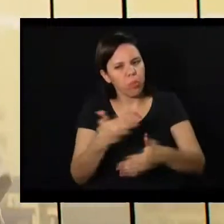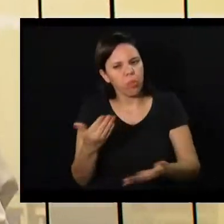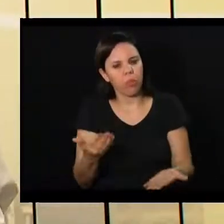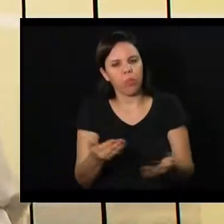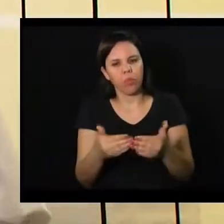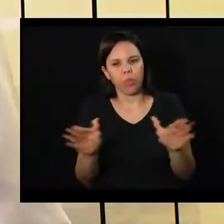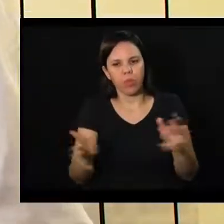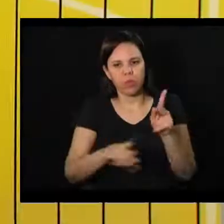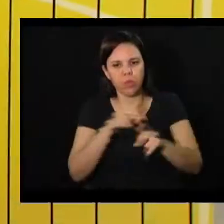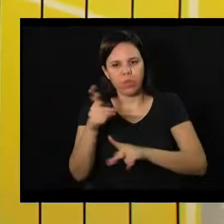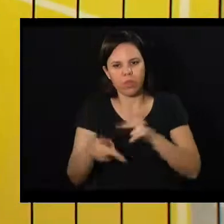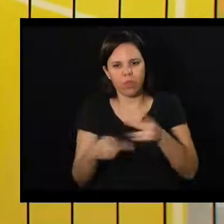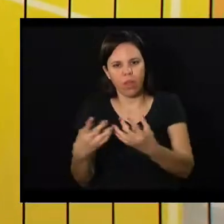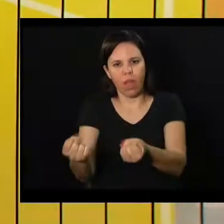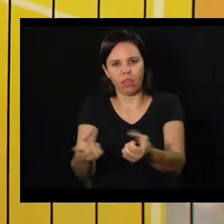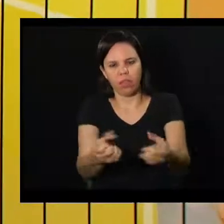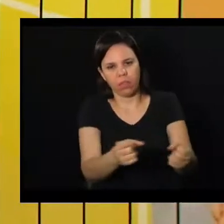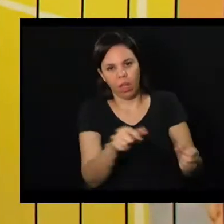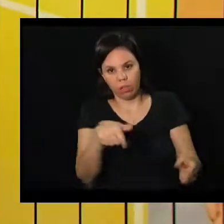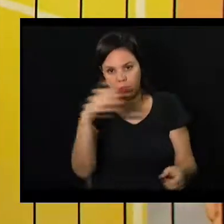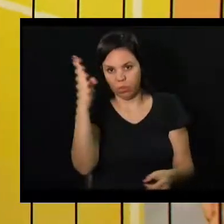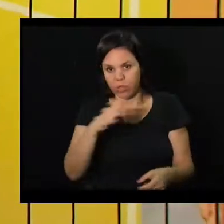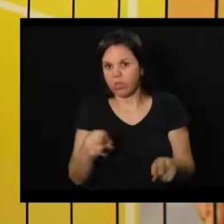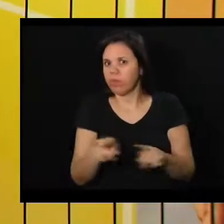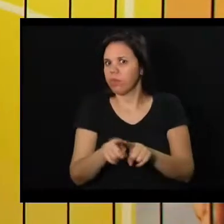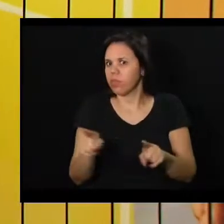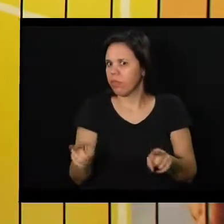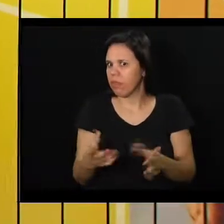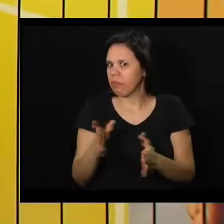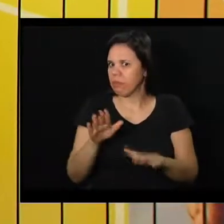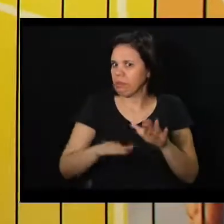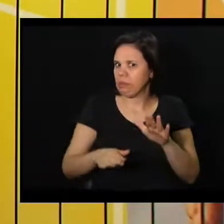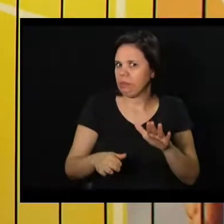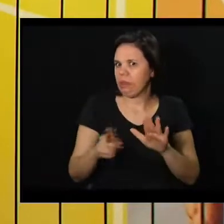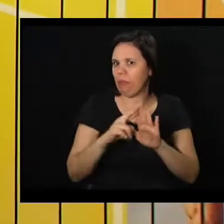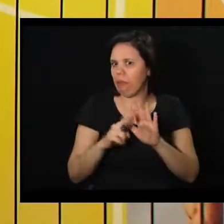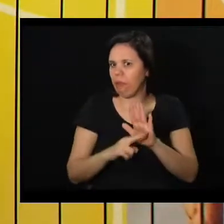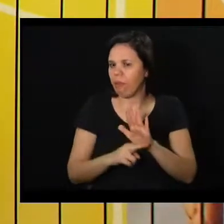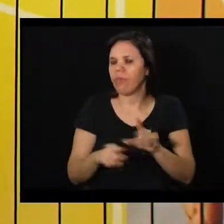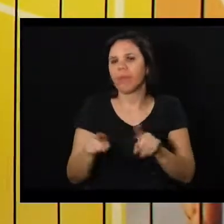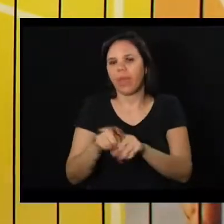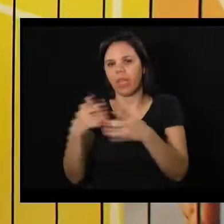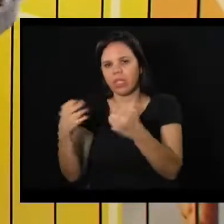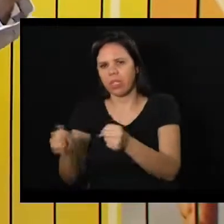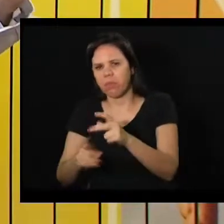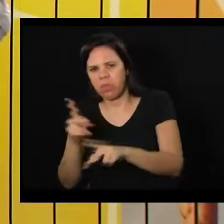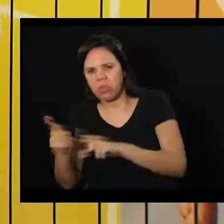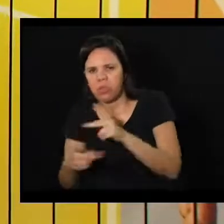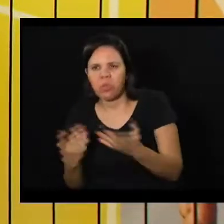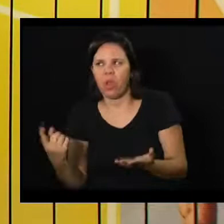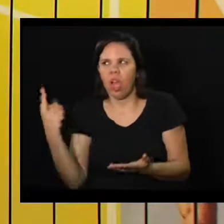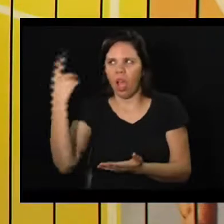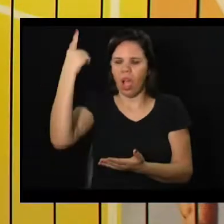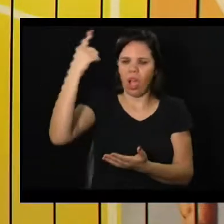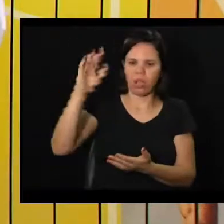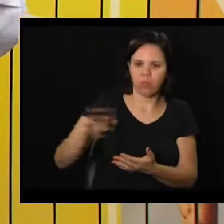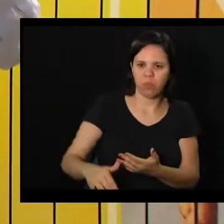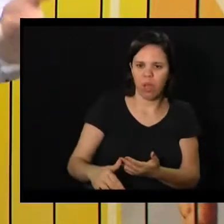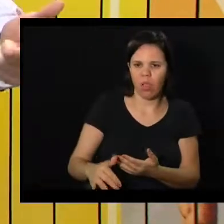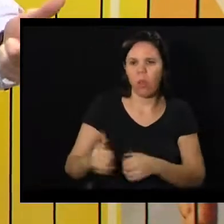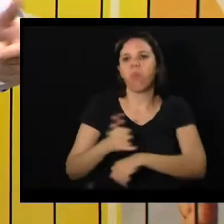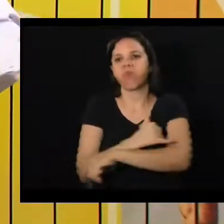adeptos aqui no Brasil e é também bastante democrática. Aceita atletas altos, baixos, acima do